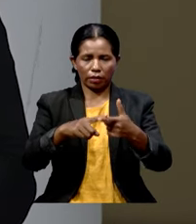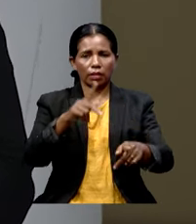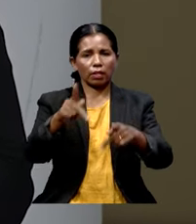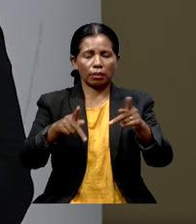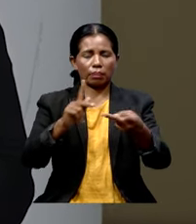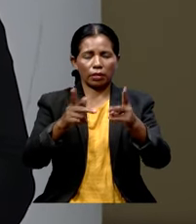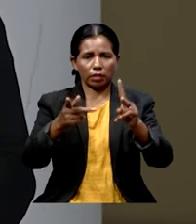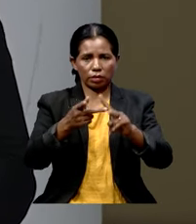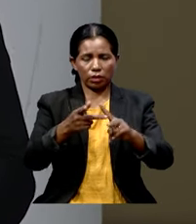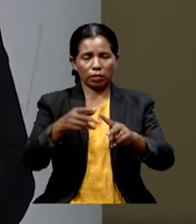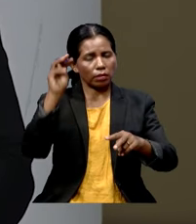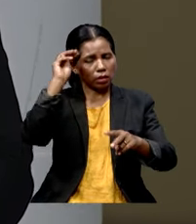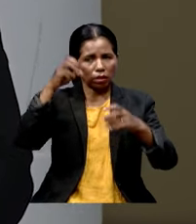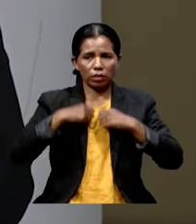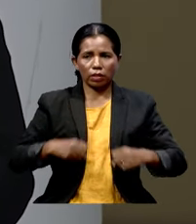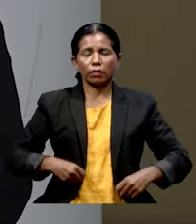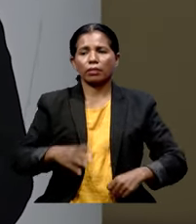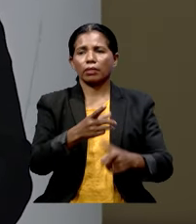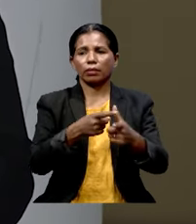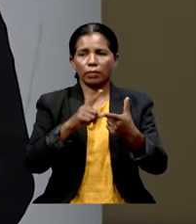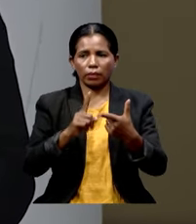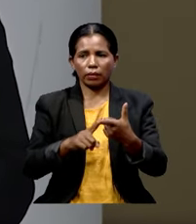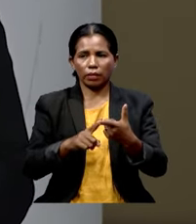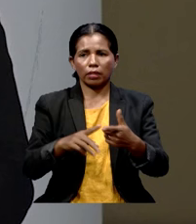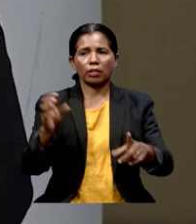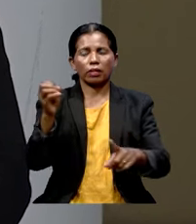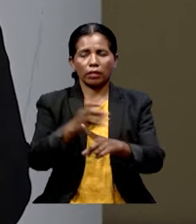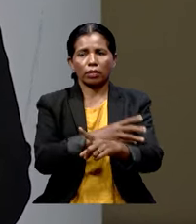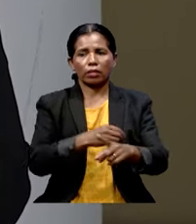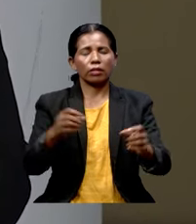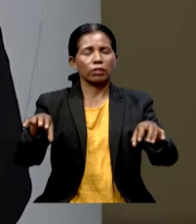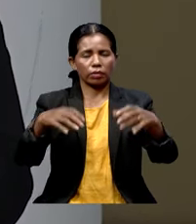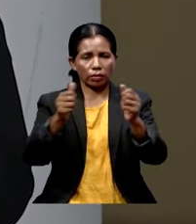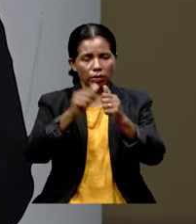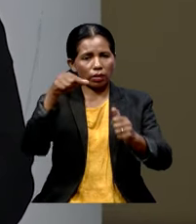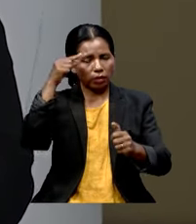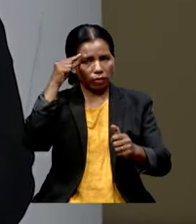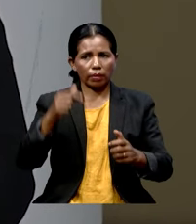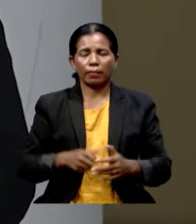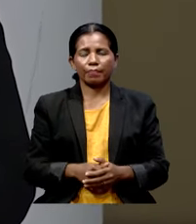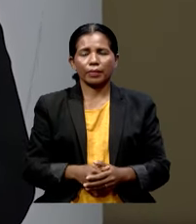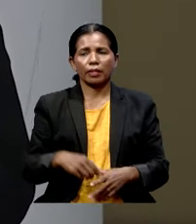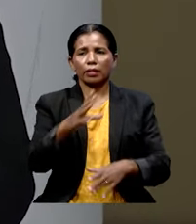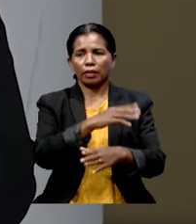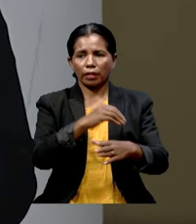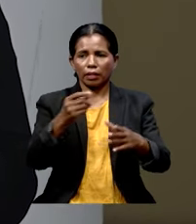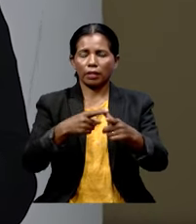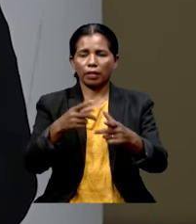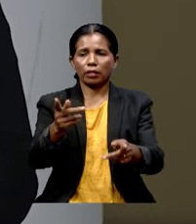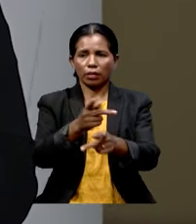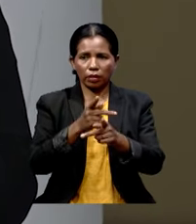de Desenvolvimento do INEAM, a linha dos operadores e a poder do INEAM. O NEMOS assegura